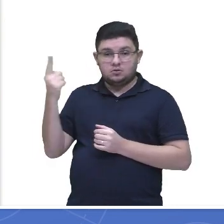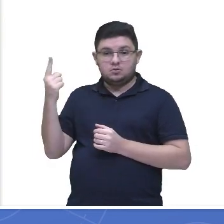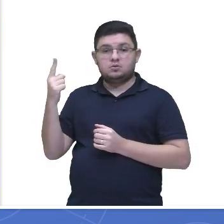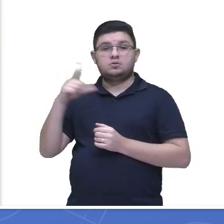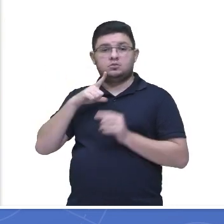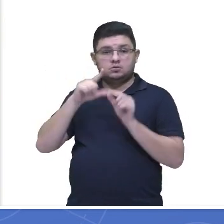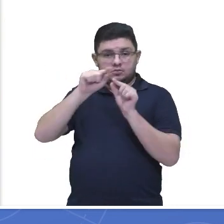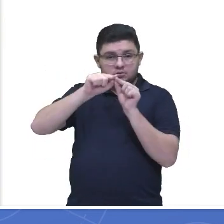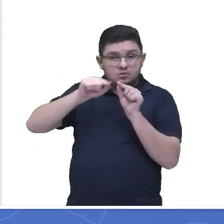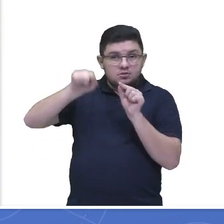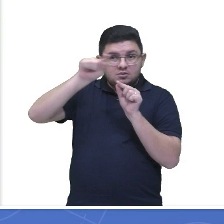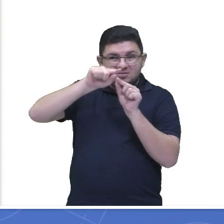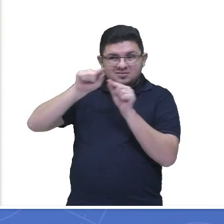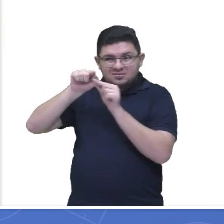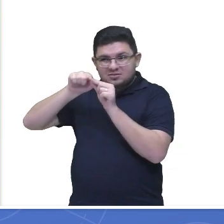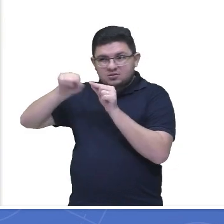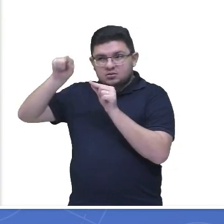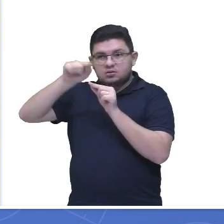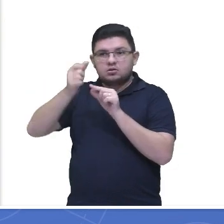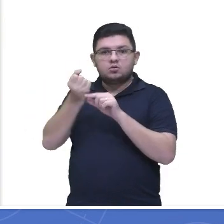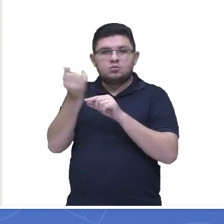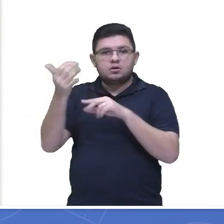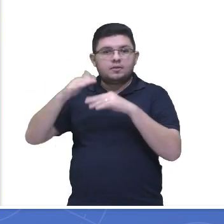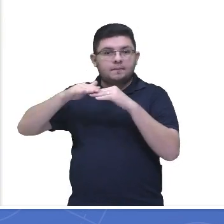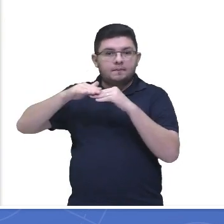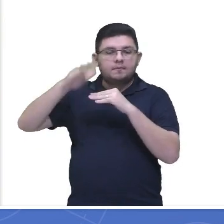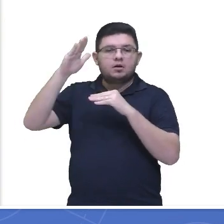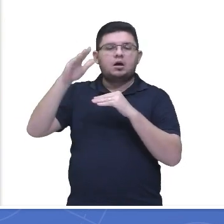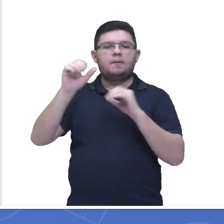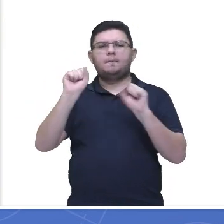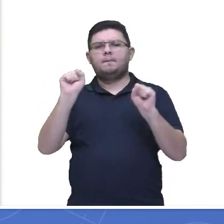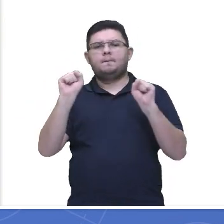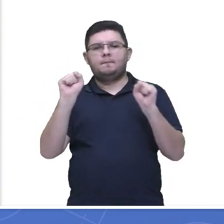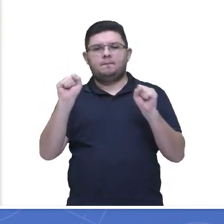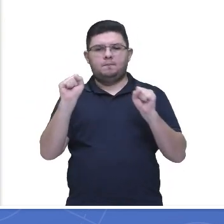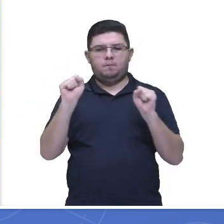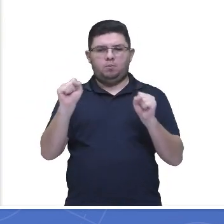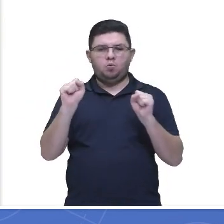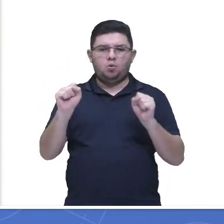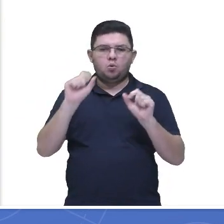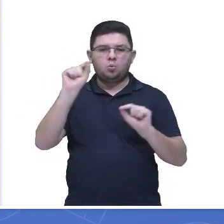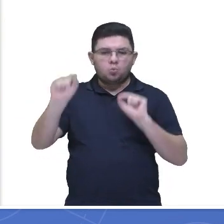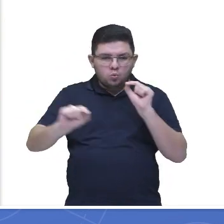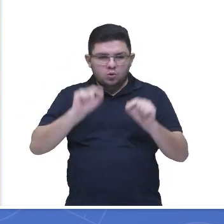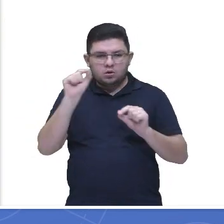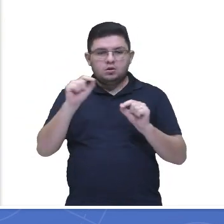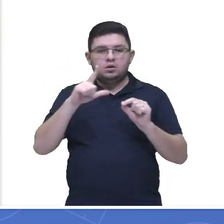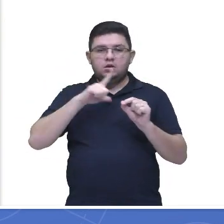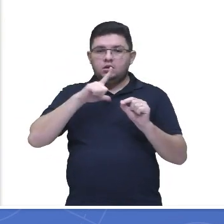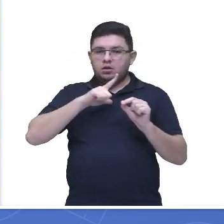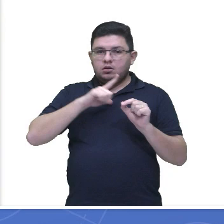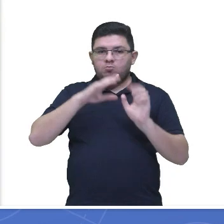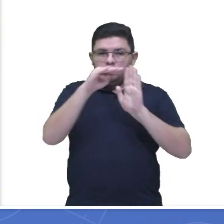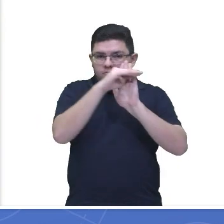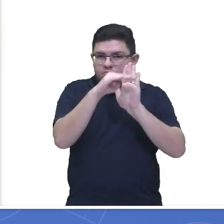polinucleares, eles podem se subdividir em